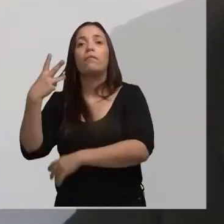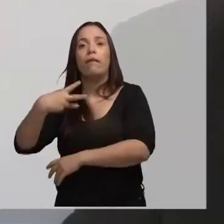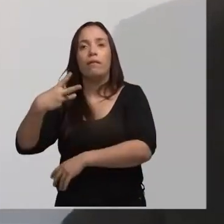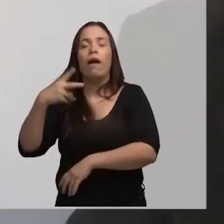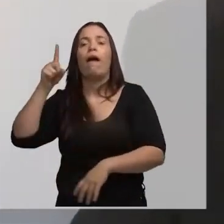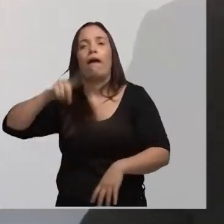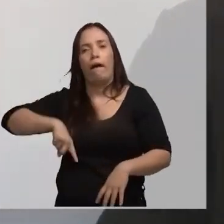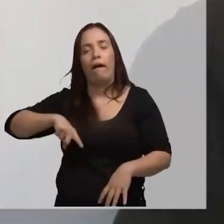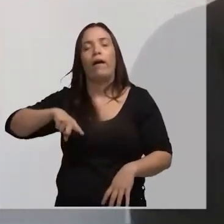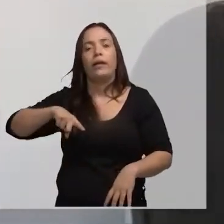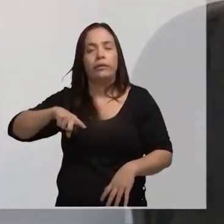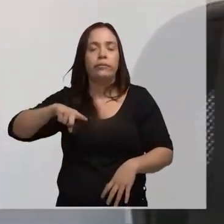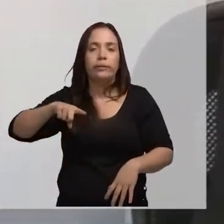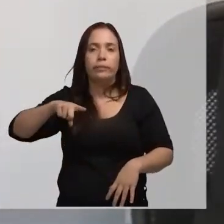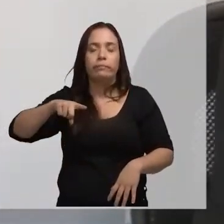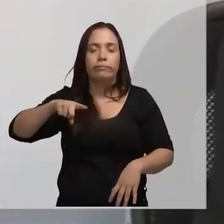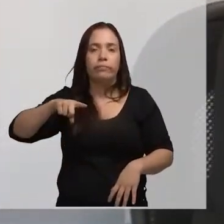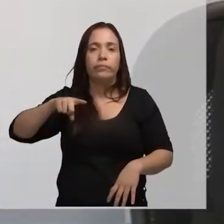por